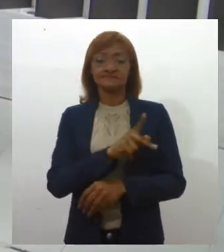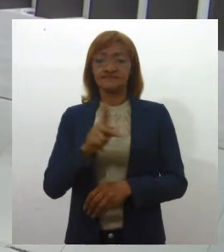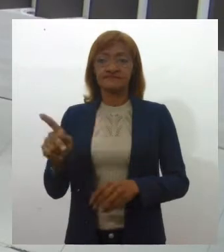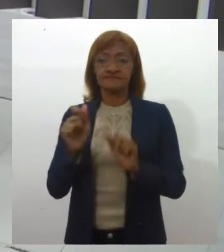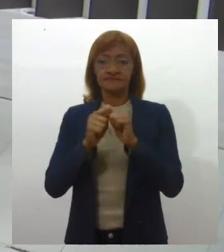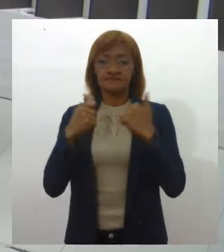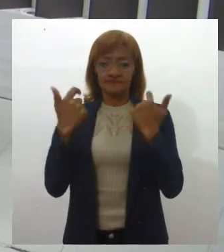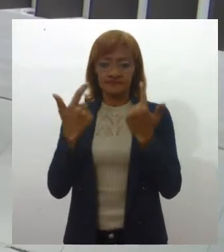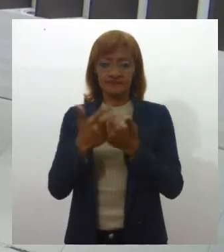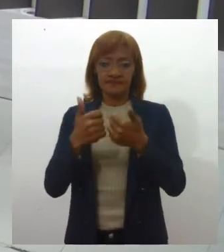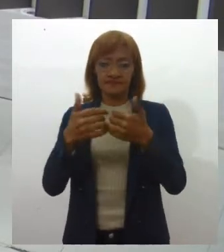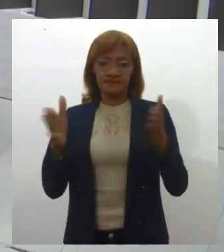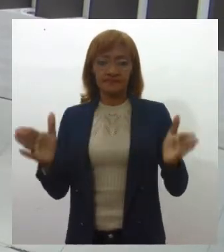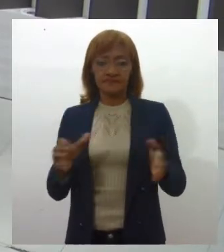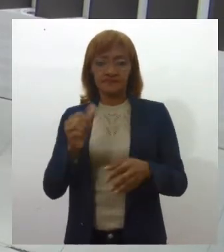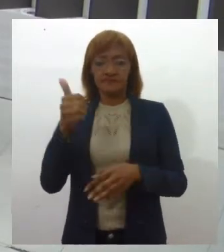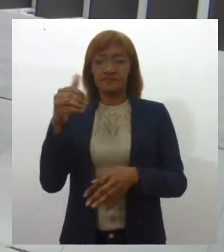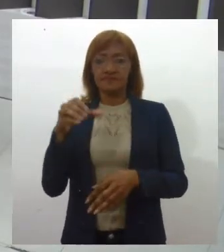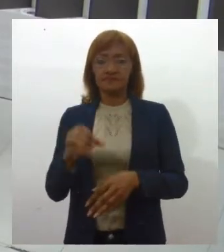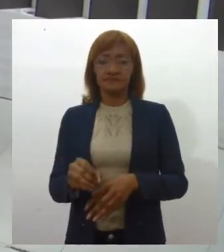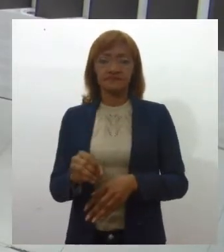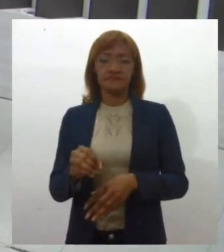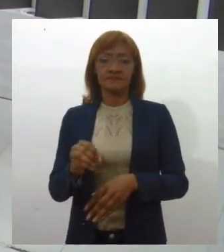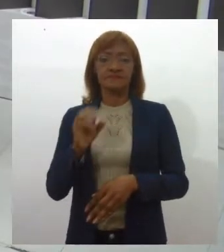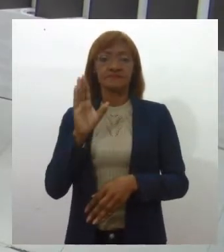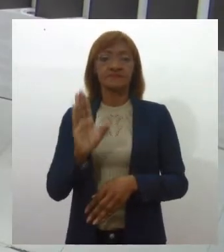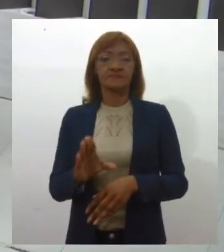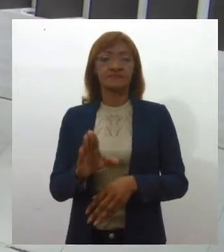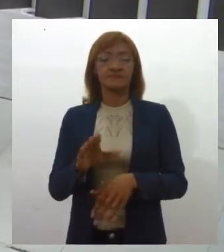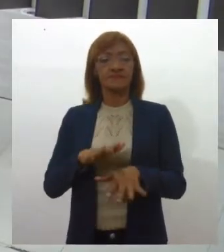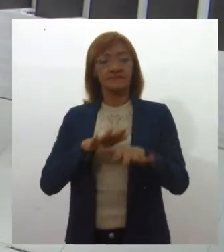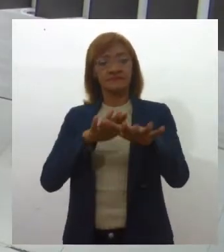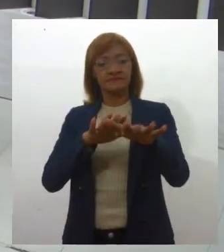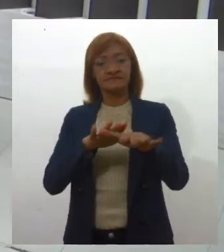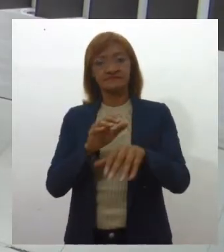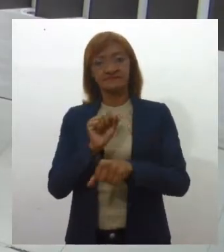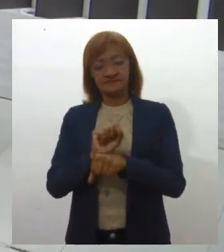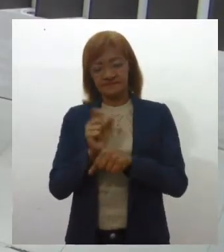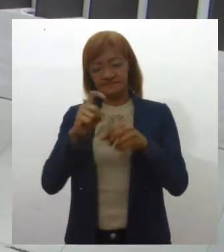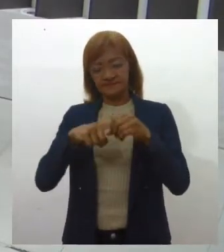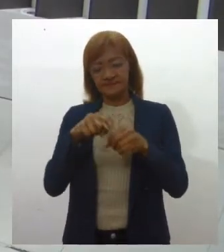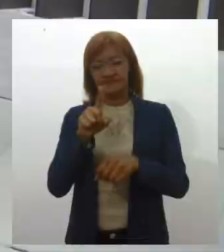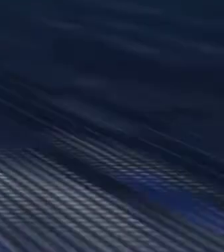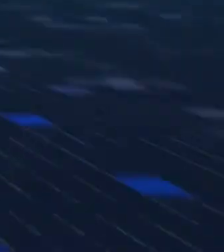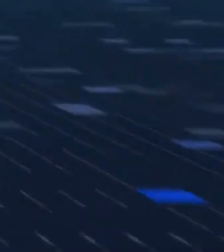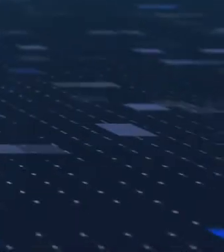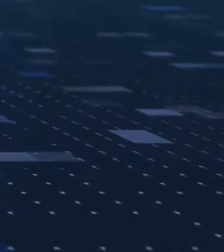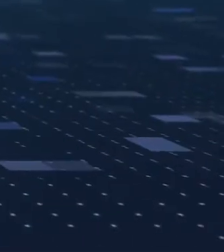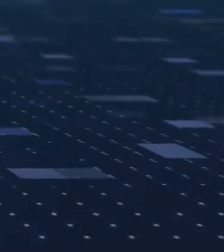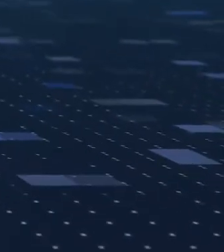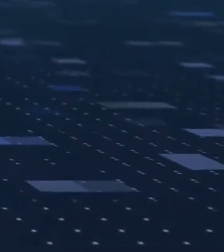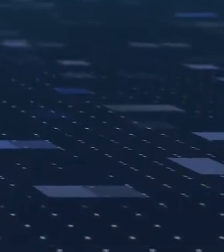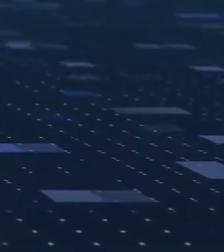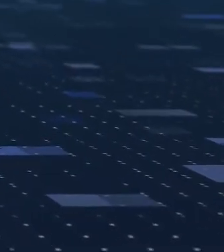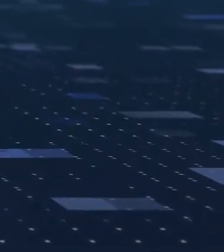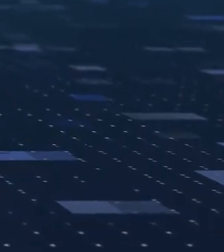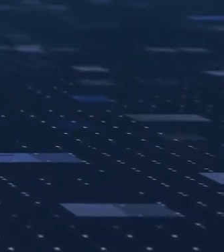Alese na abertura do 10º Encontro Nacional dos Peregrinos. Voltamos em instantes, não sai daí.